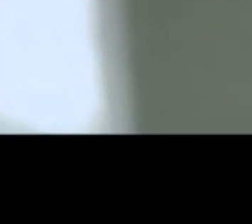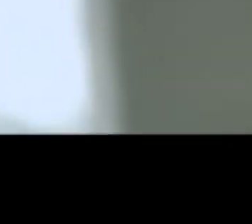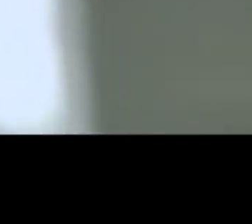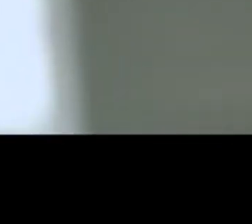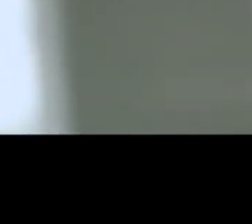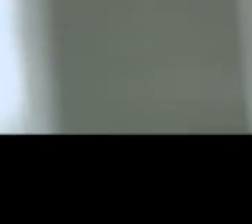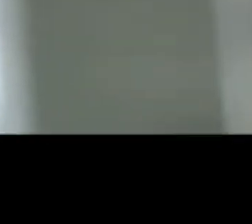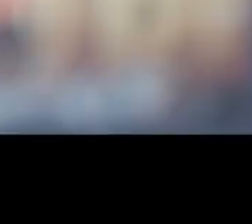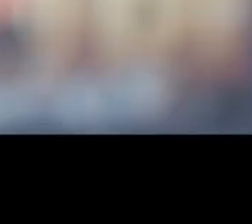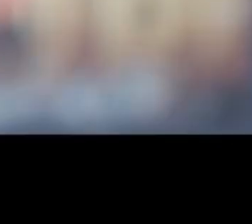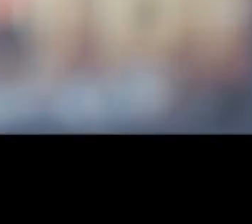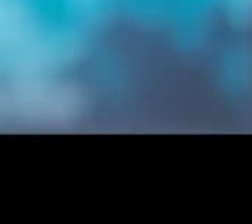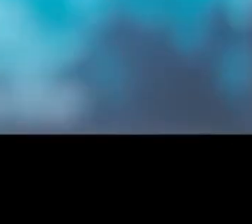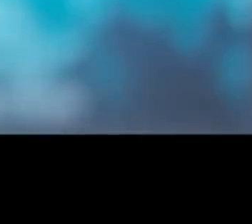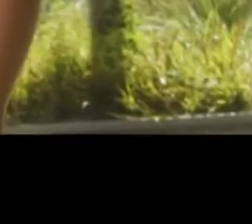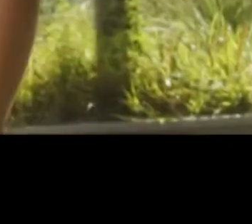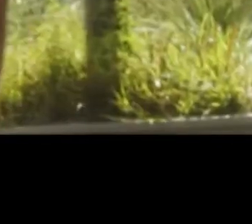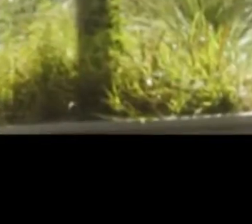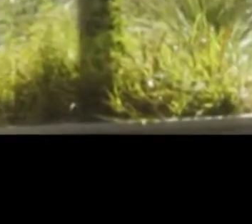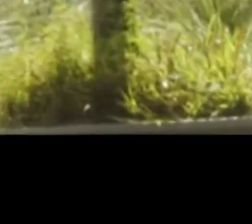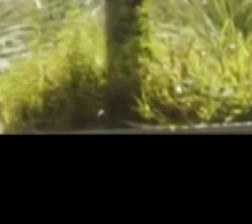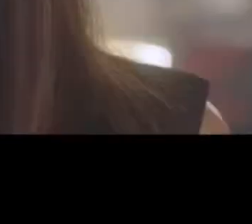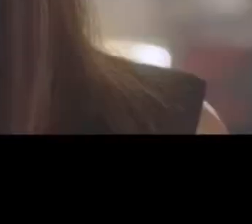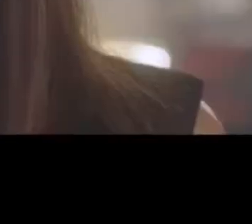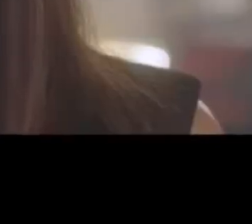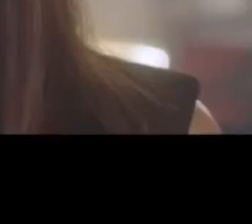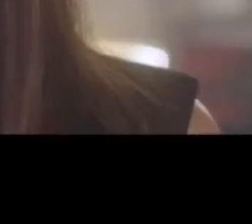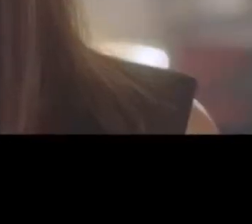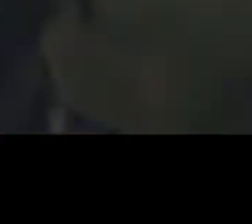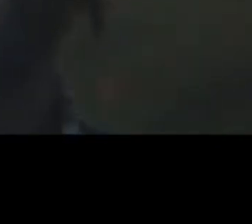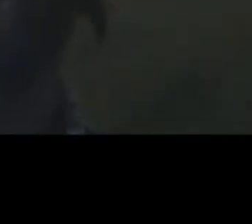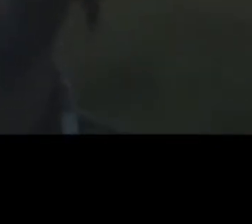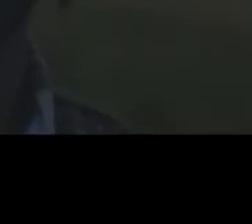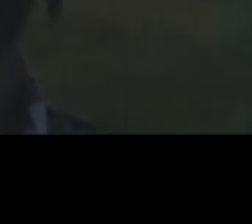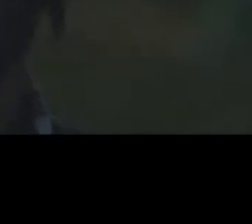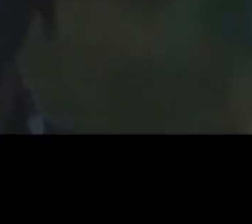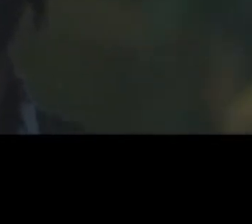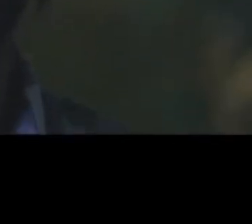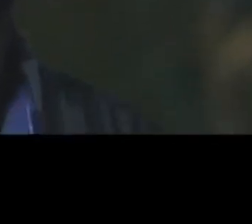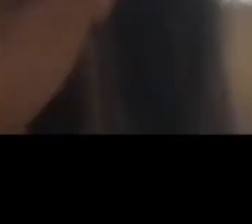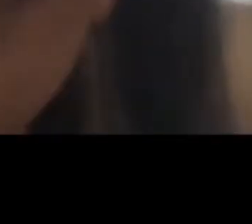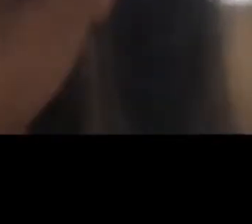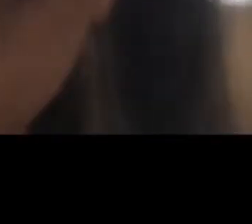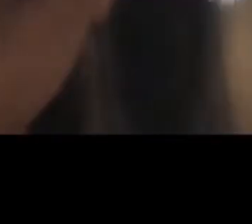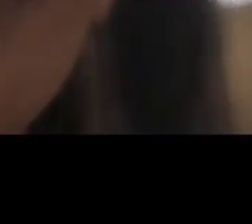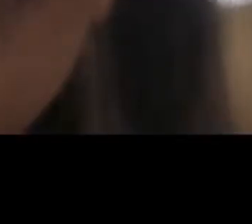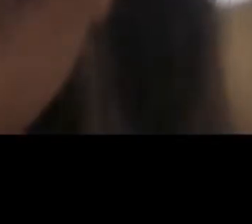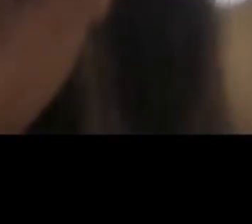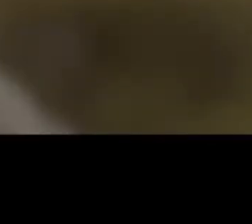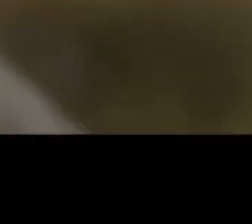nosso futuro. Nova Previdência. É para todos. É melhor para o Brasil.